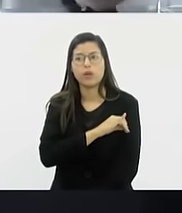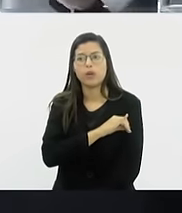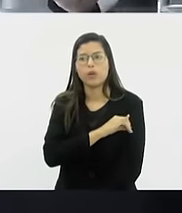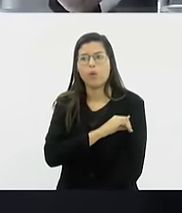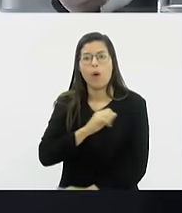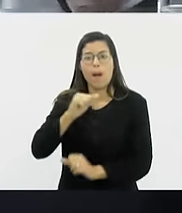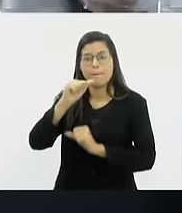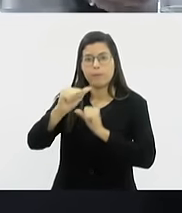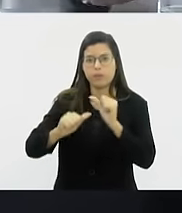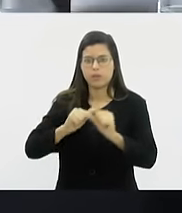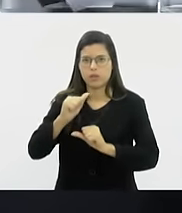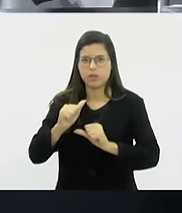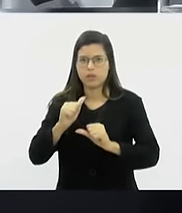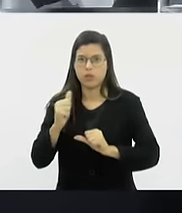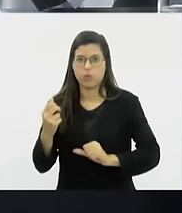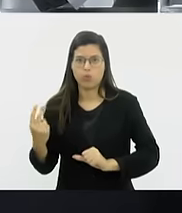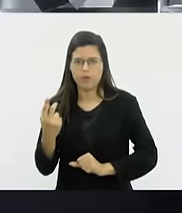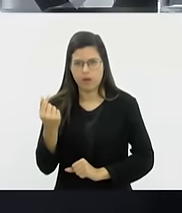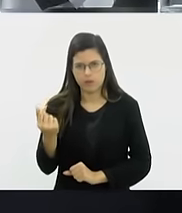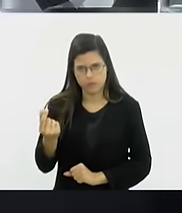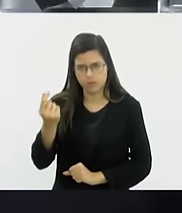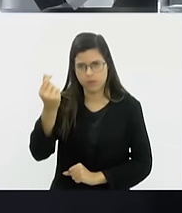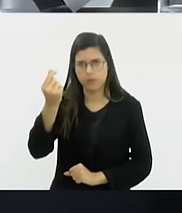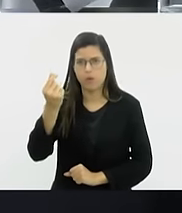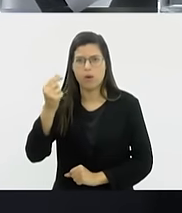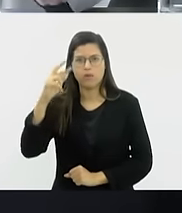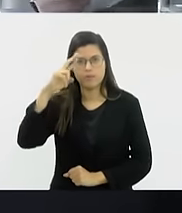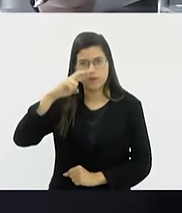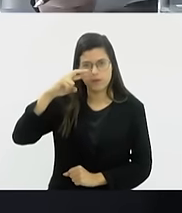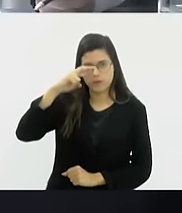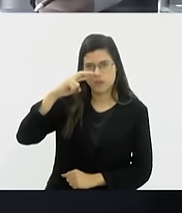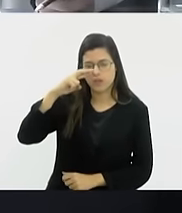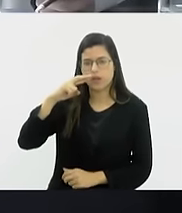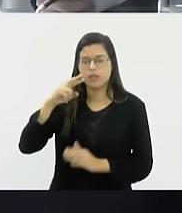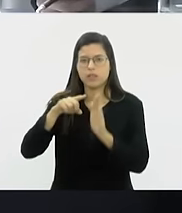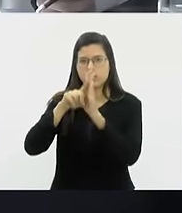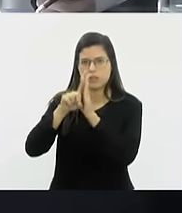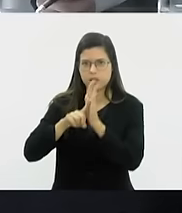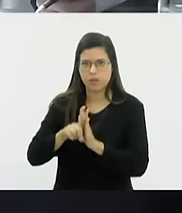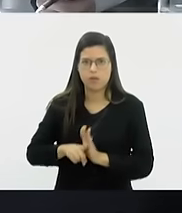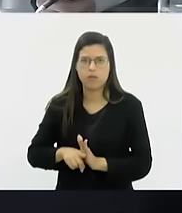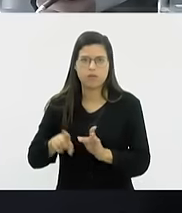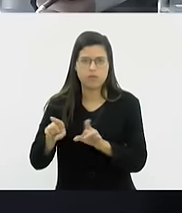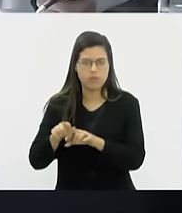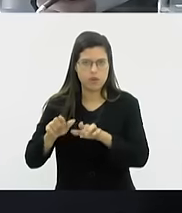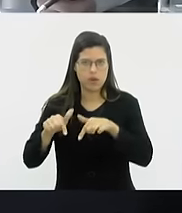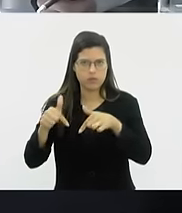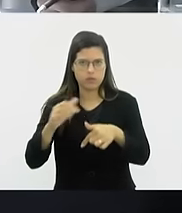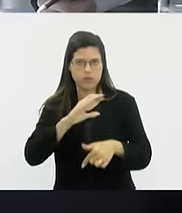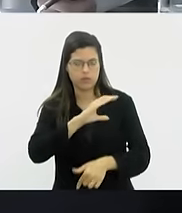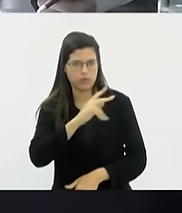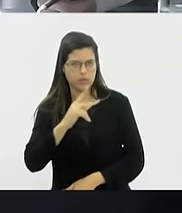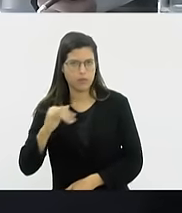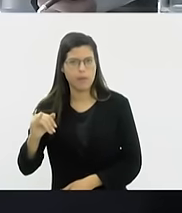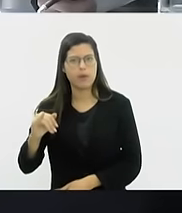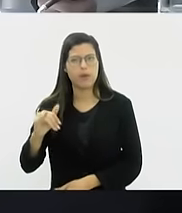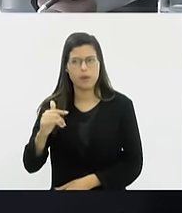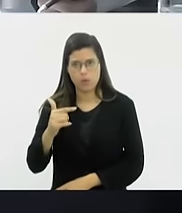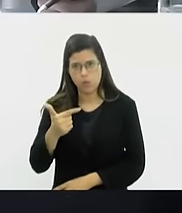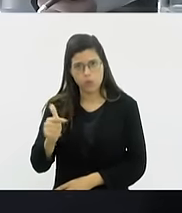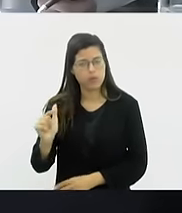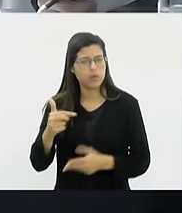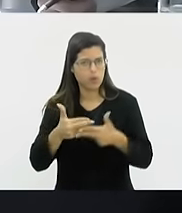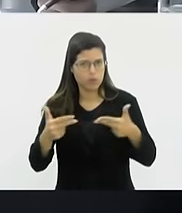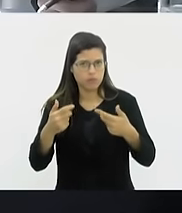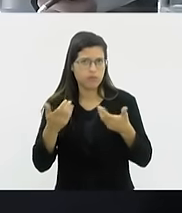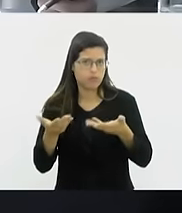de despesa em meio às fiscalizações e à atuação da CPI também é outro ponto que nós gostaríamos de